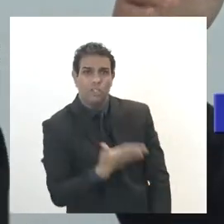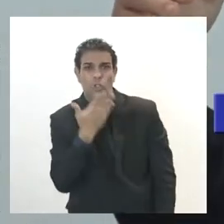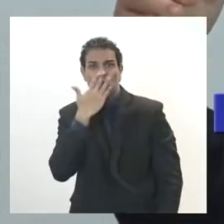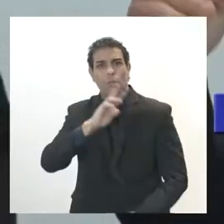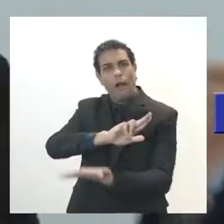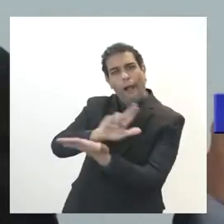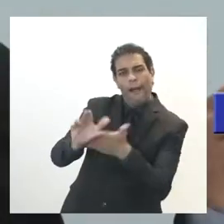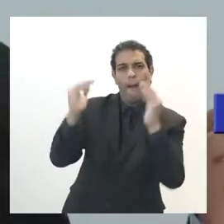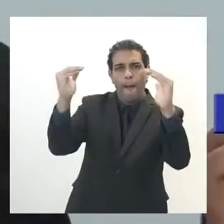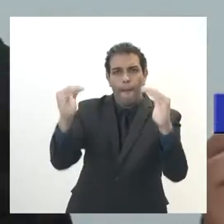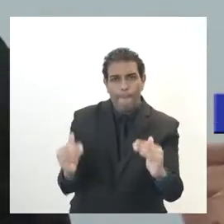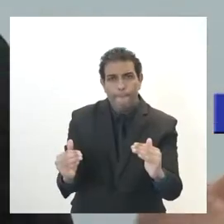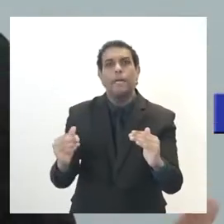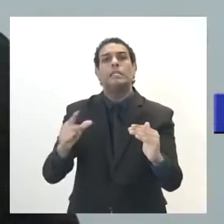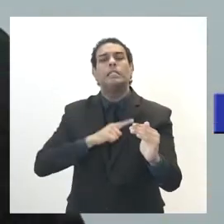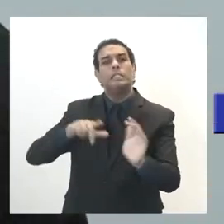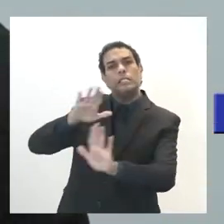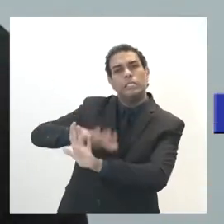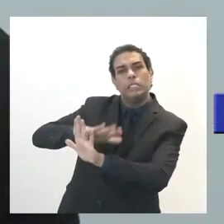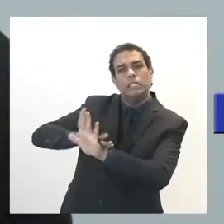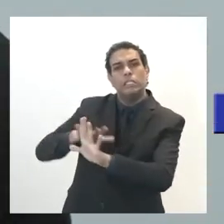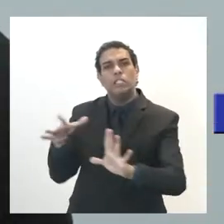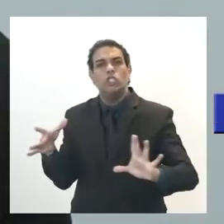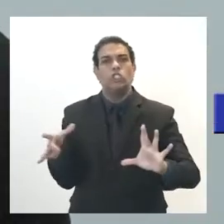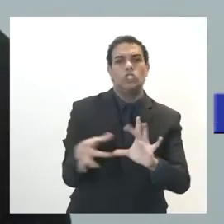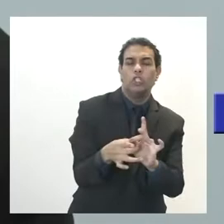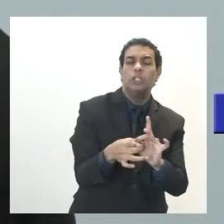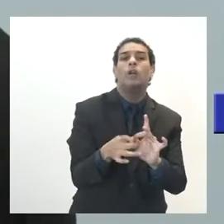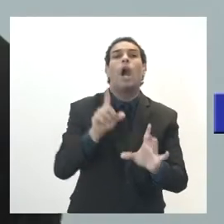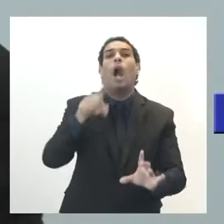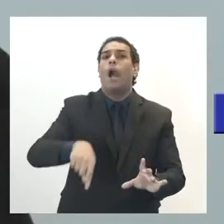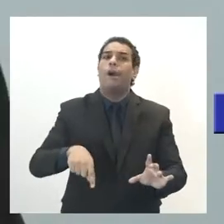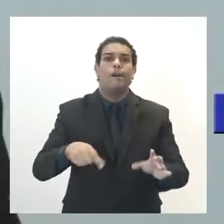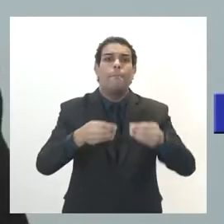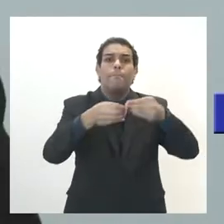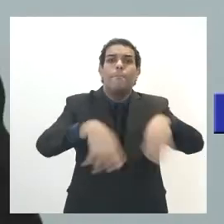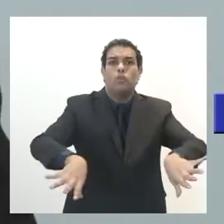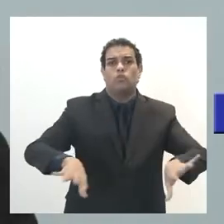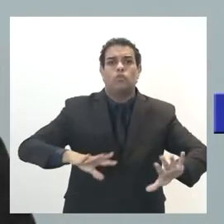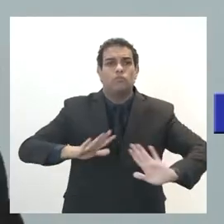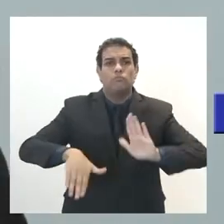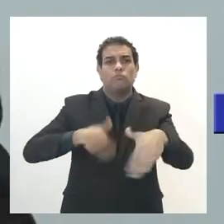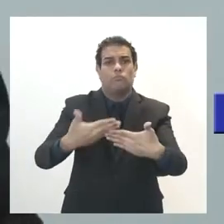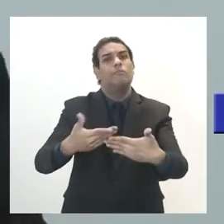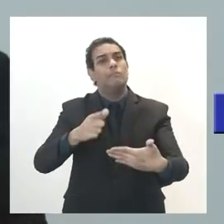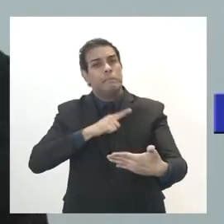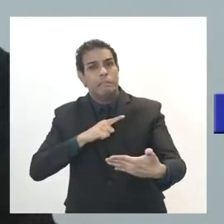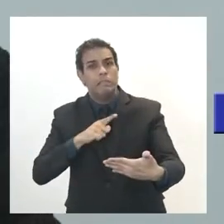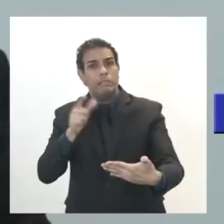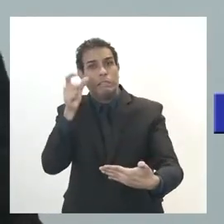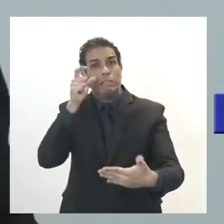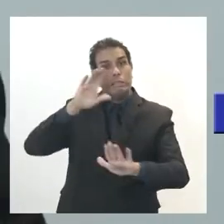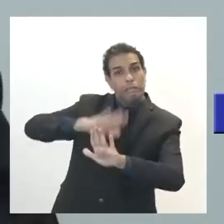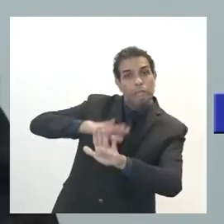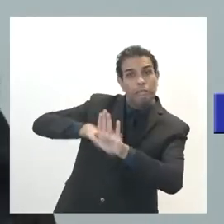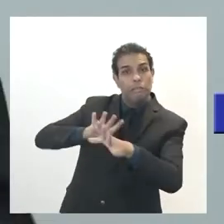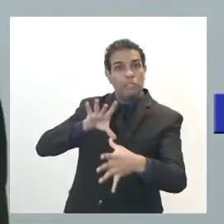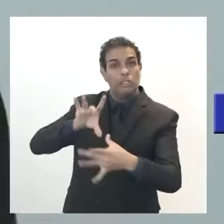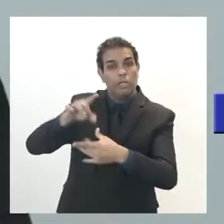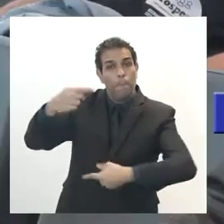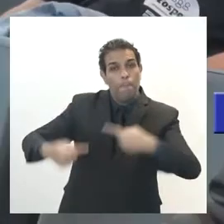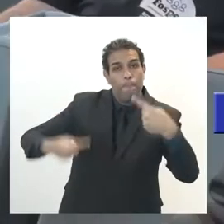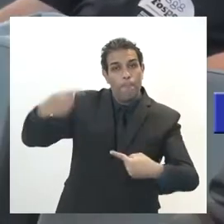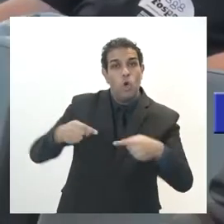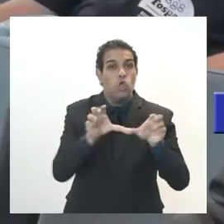diferentes esferas né por meio de vínculos extremamente precários né E comandados por interesses políticos